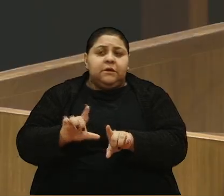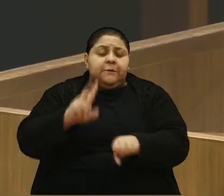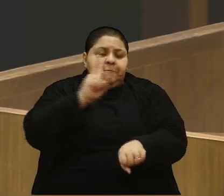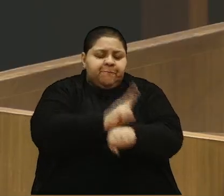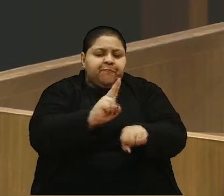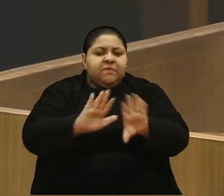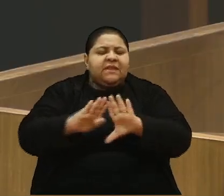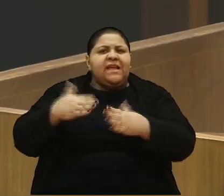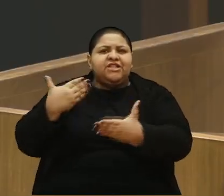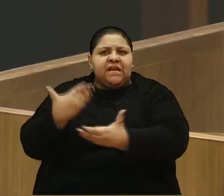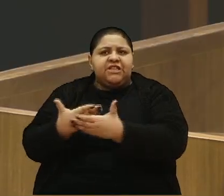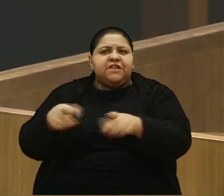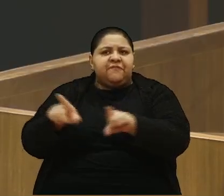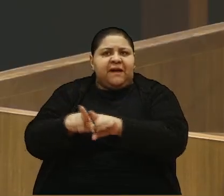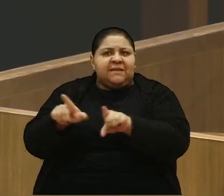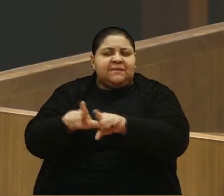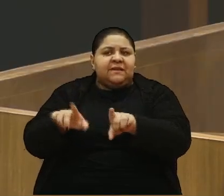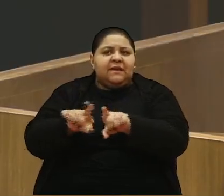numa escola,